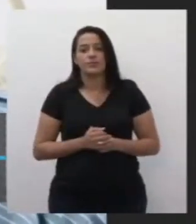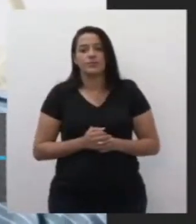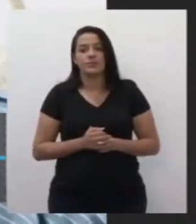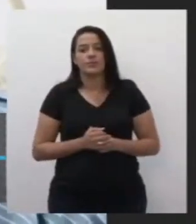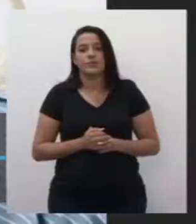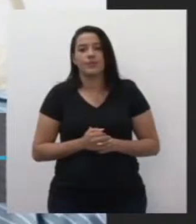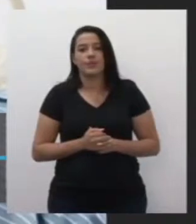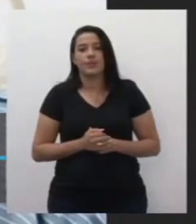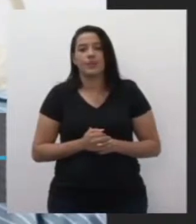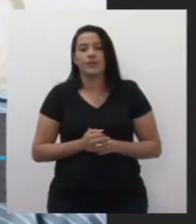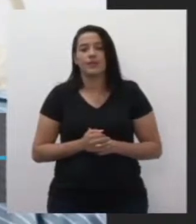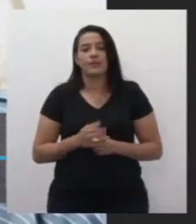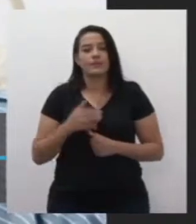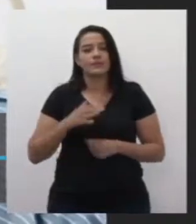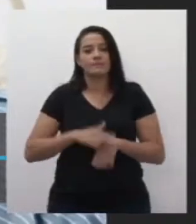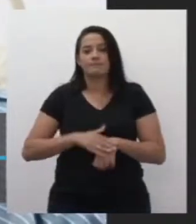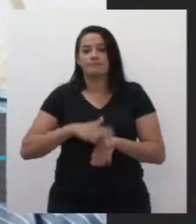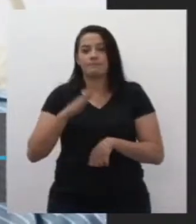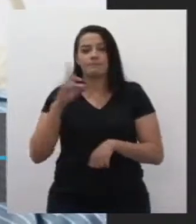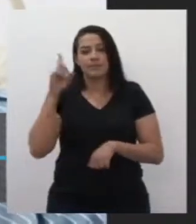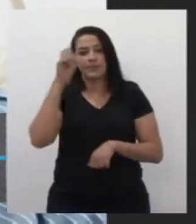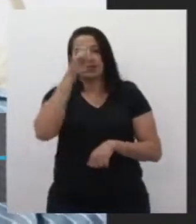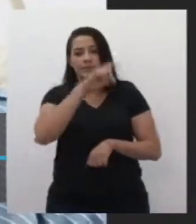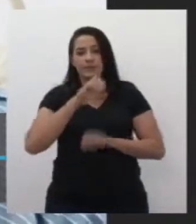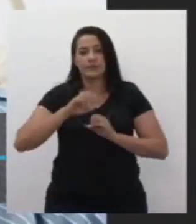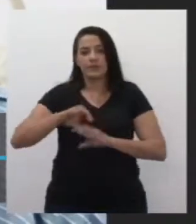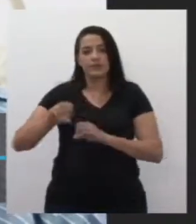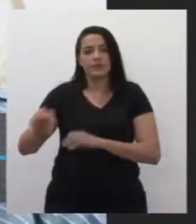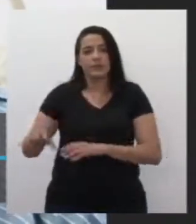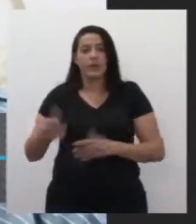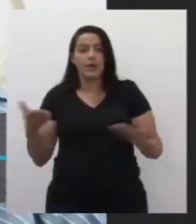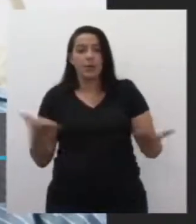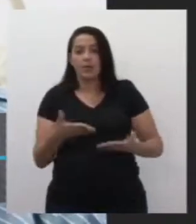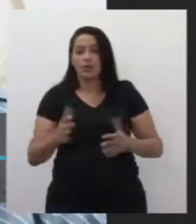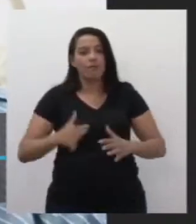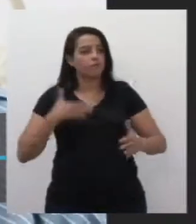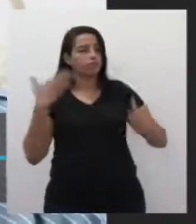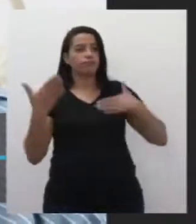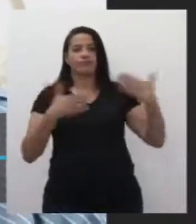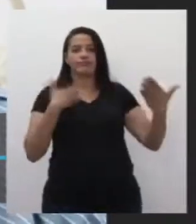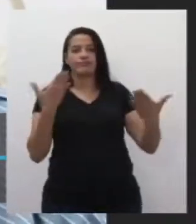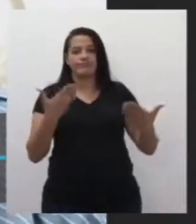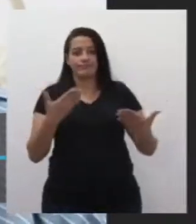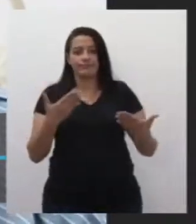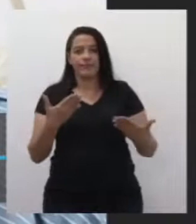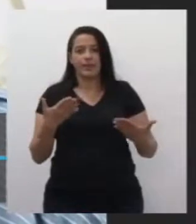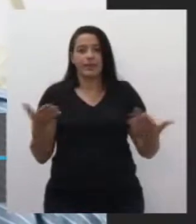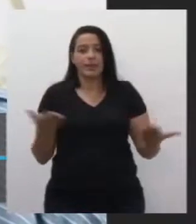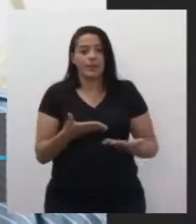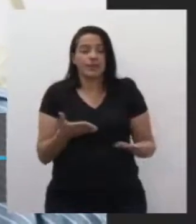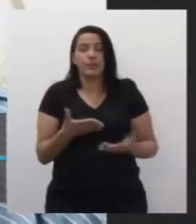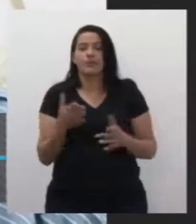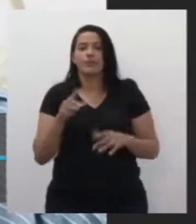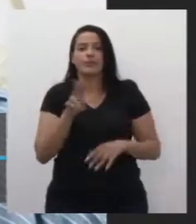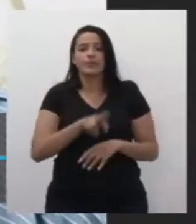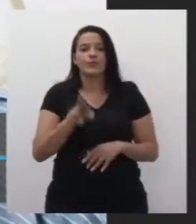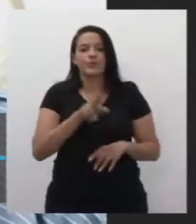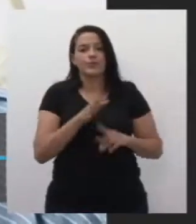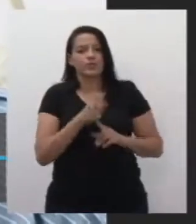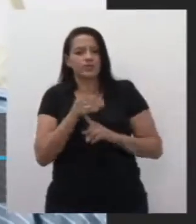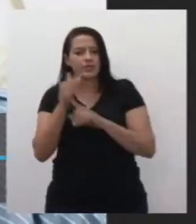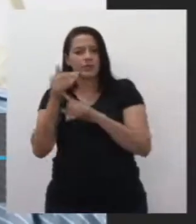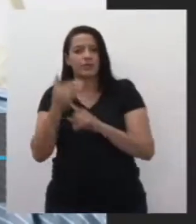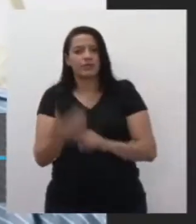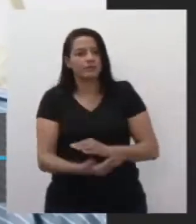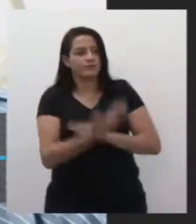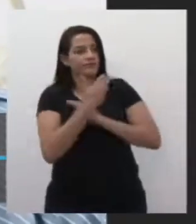sei lá, os maiores devaneios em relação à educação, parece que eles apareceram do nada, né? Então, essa introdução tecnológica meio que à força